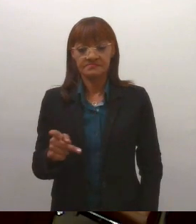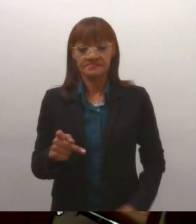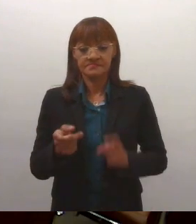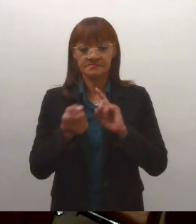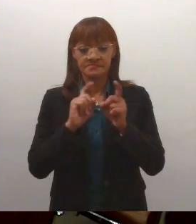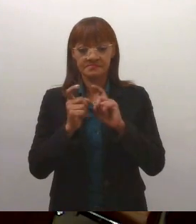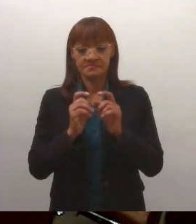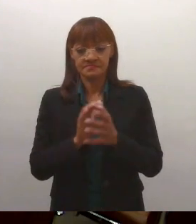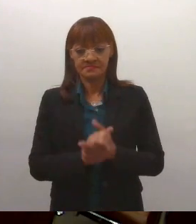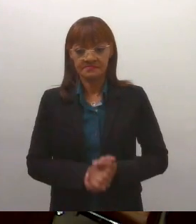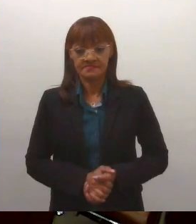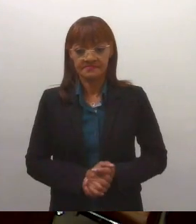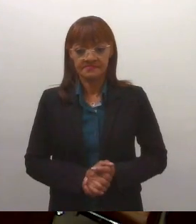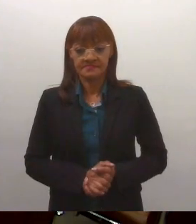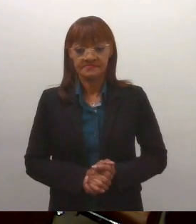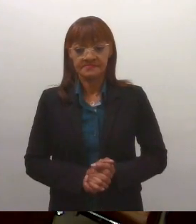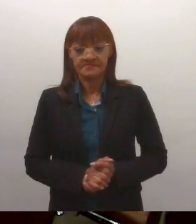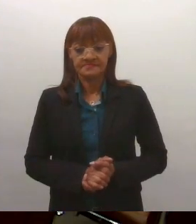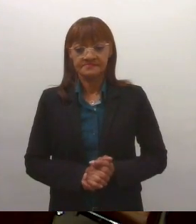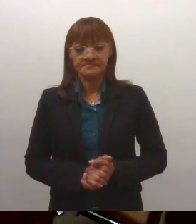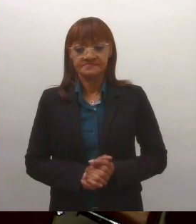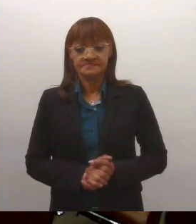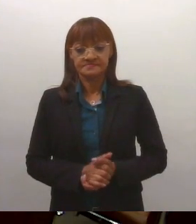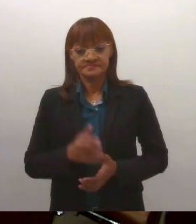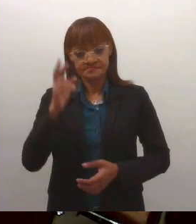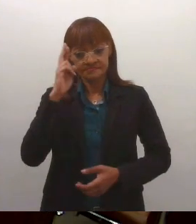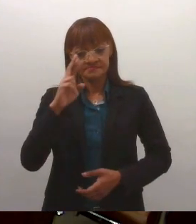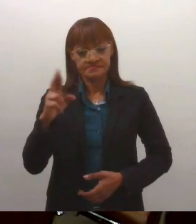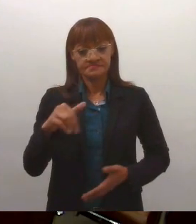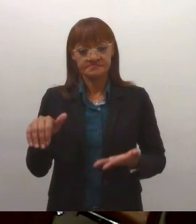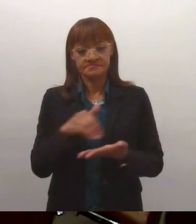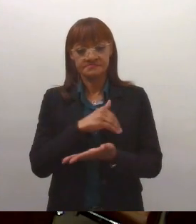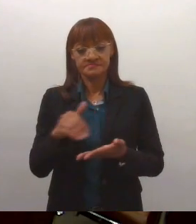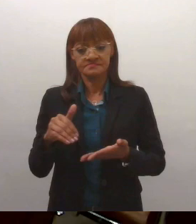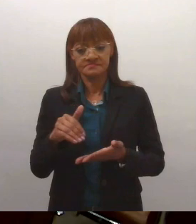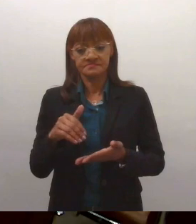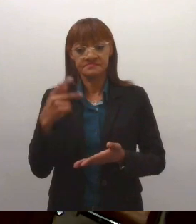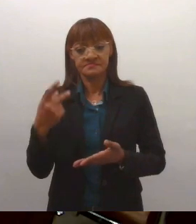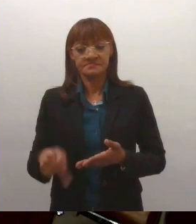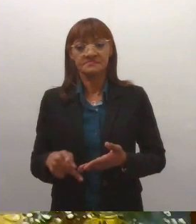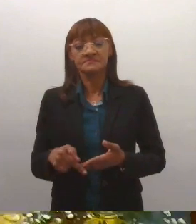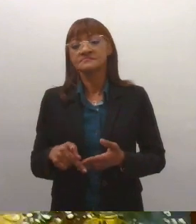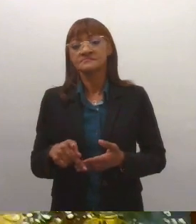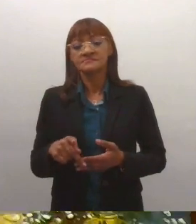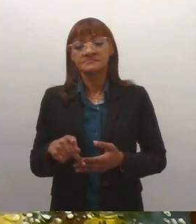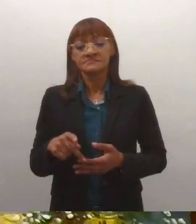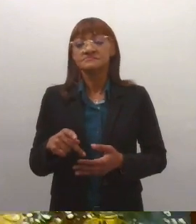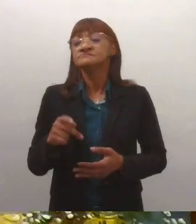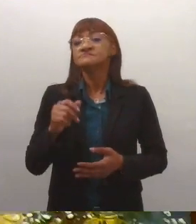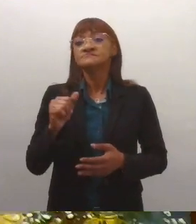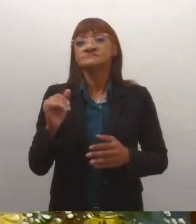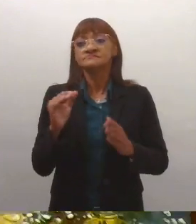Excelentíssimo senhor secretário de Estado da Casa Civil, Jorginho Araújo, representando o governador do Estado, Fábio Mitidieri.